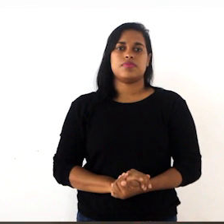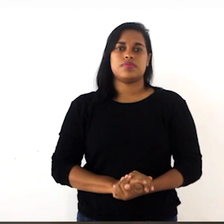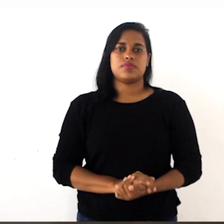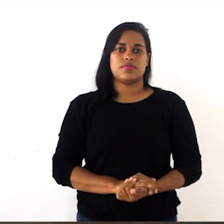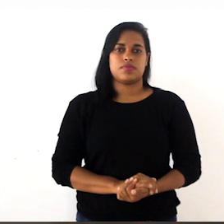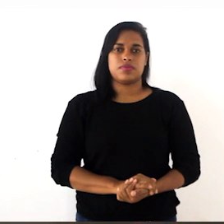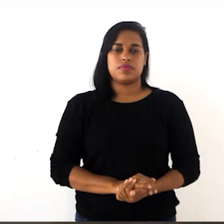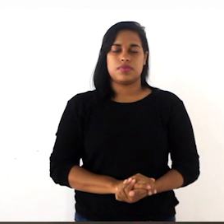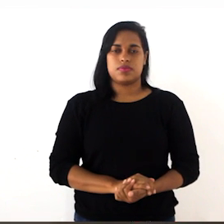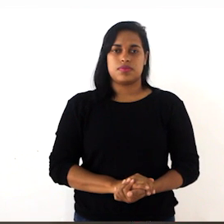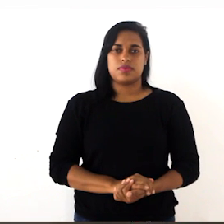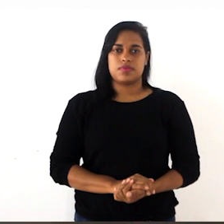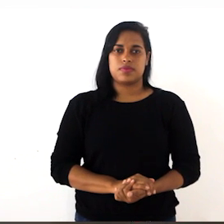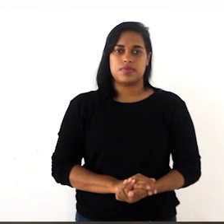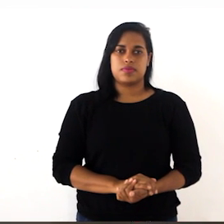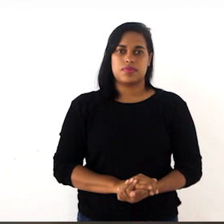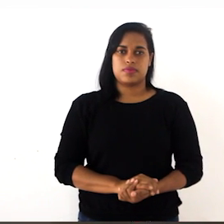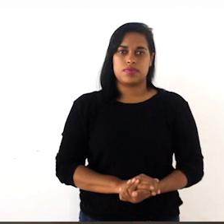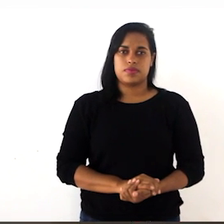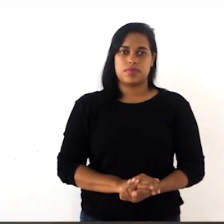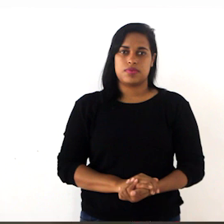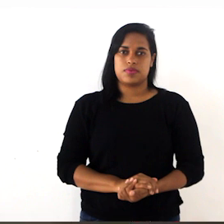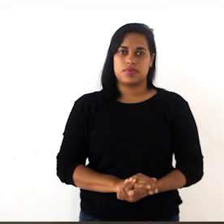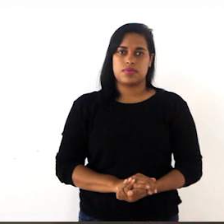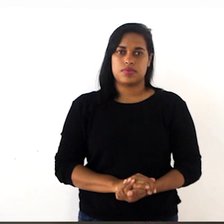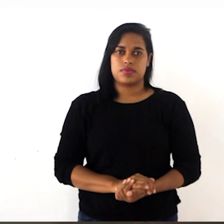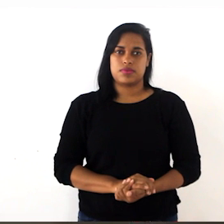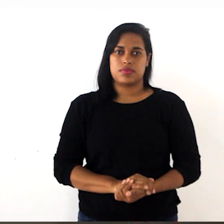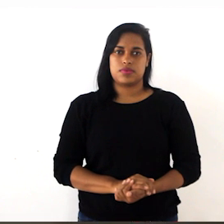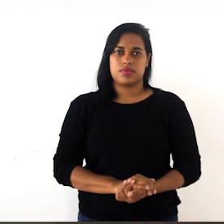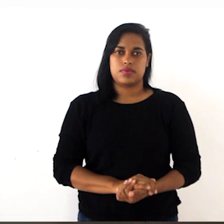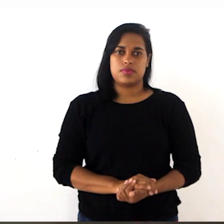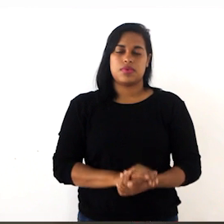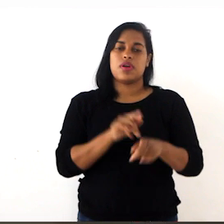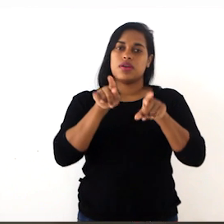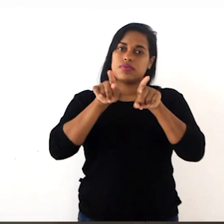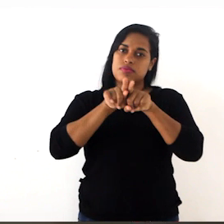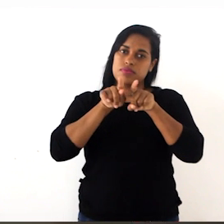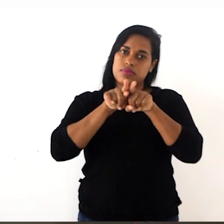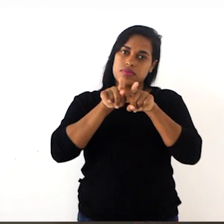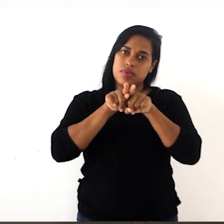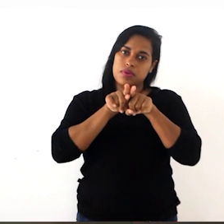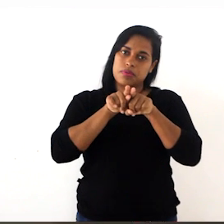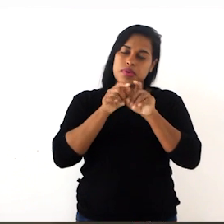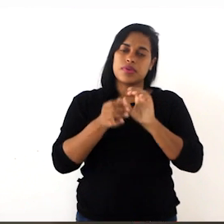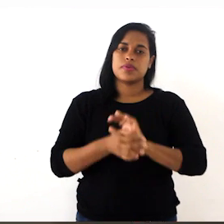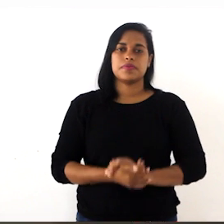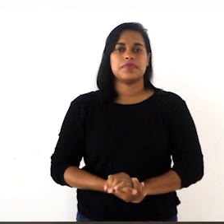e vamos